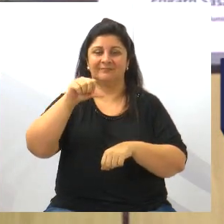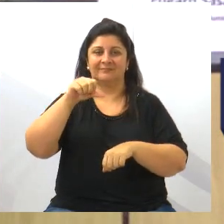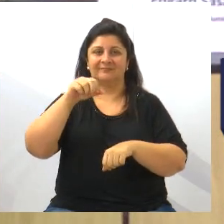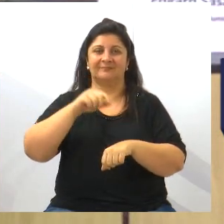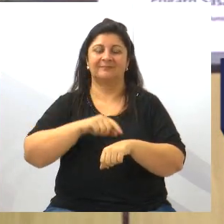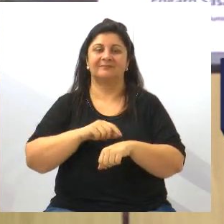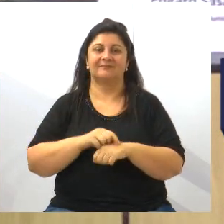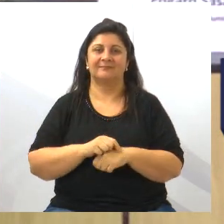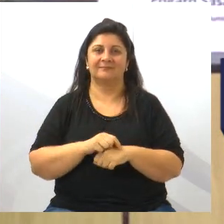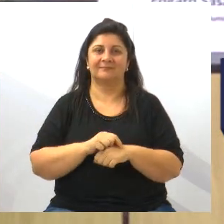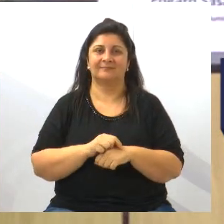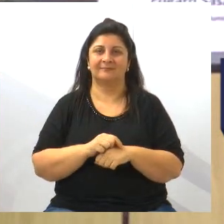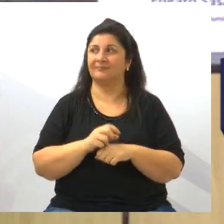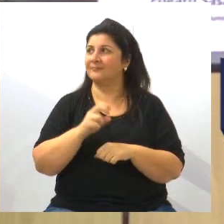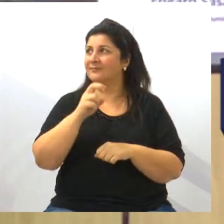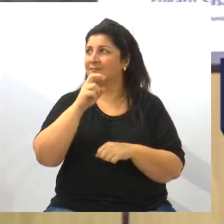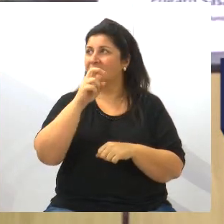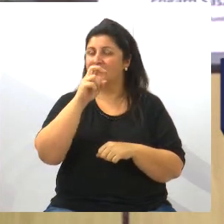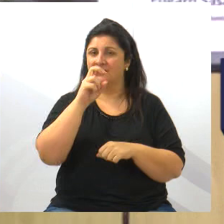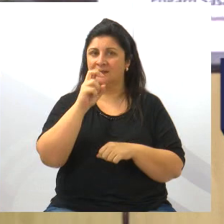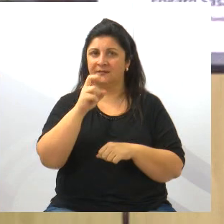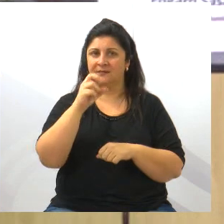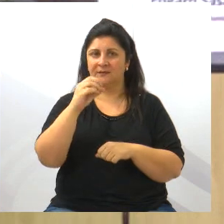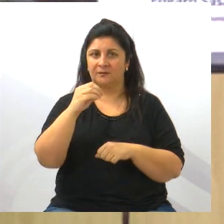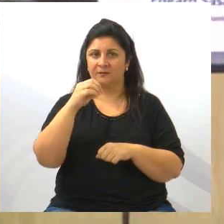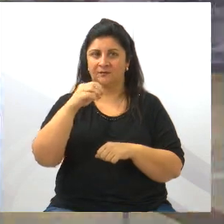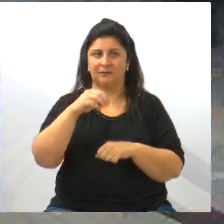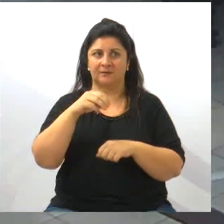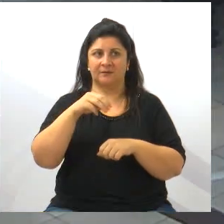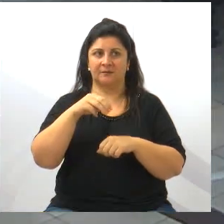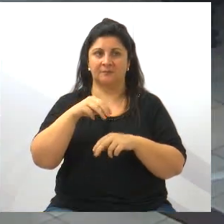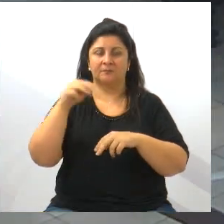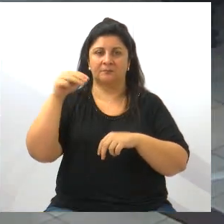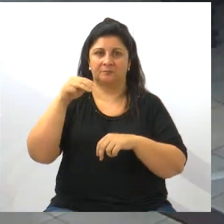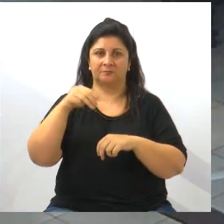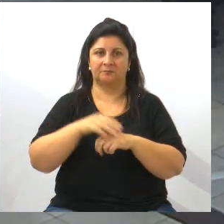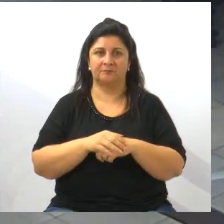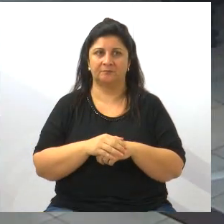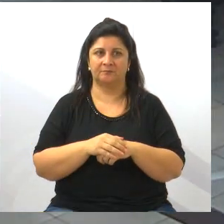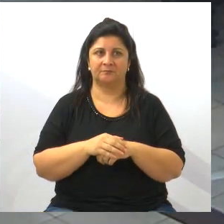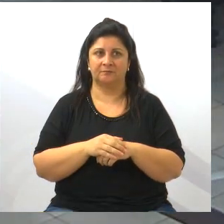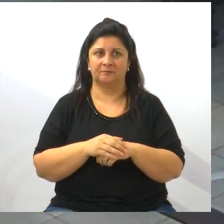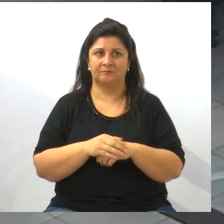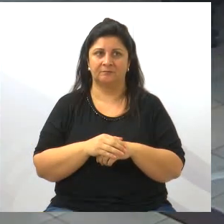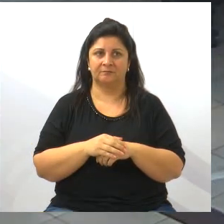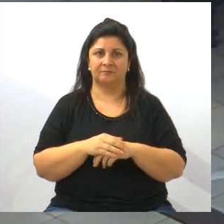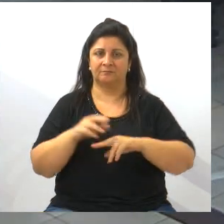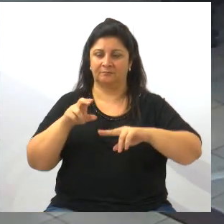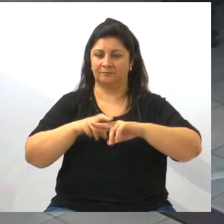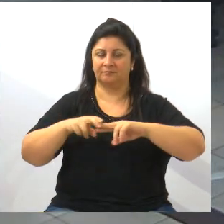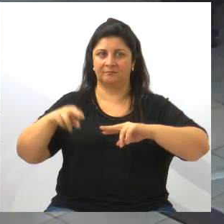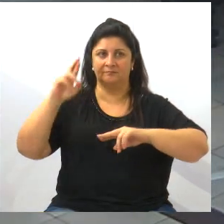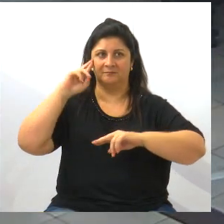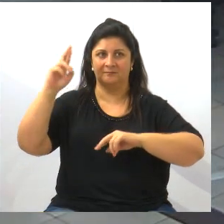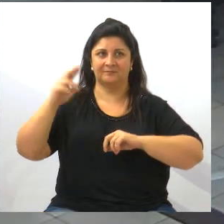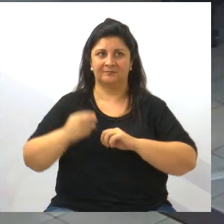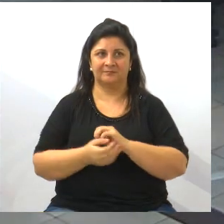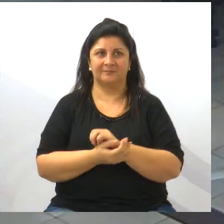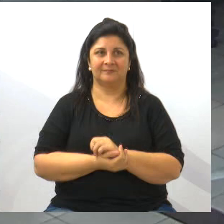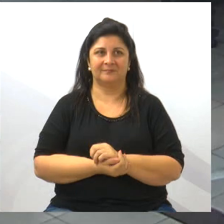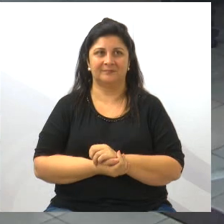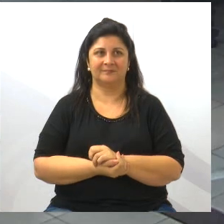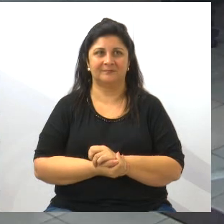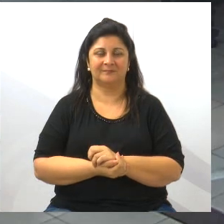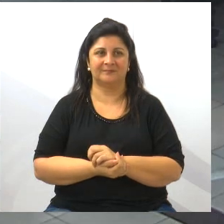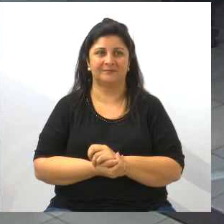19h58, abrindo uma parte para agradecer a mesa composta pelo, desculpe, ia falar pastor Tião, o